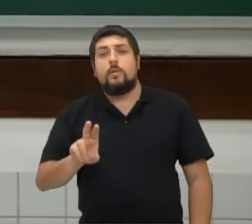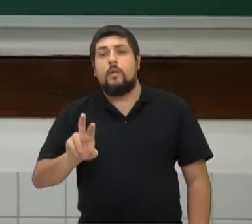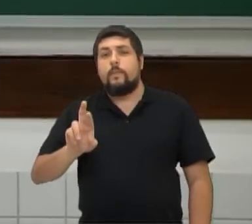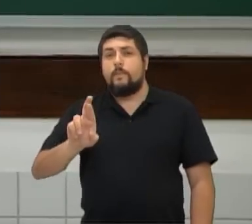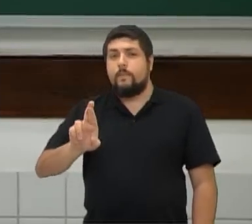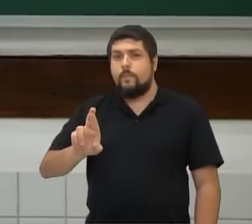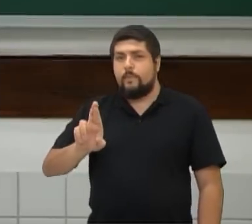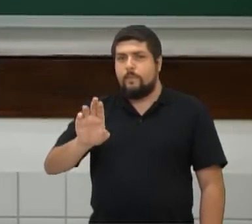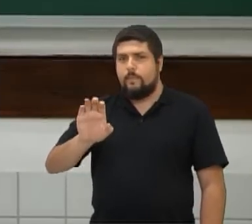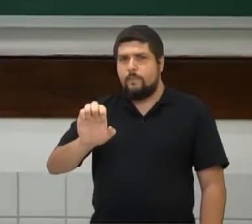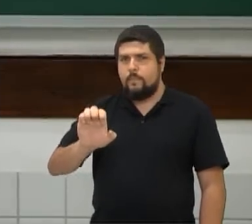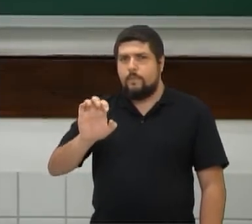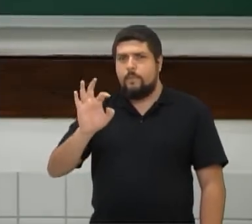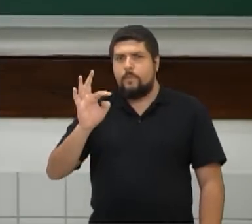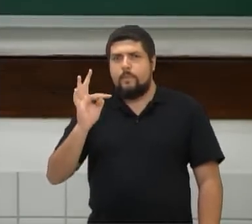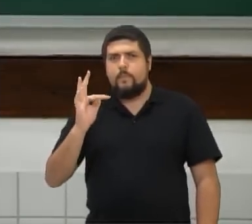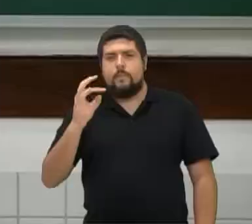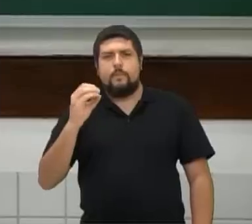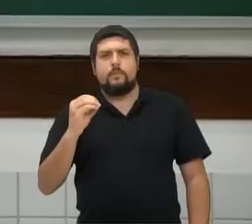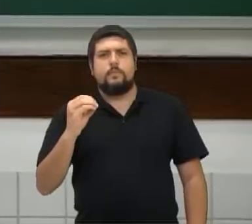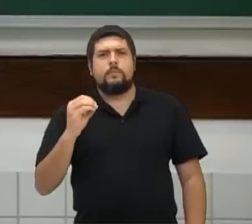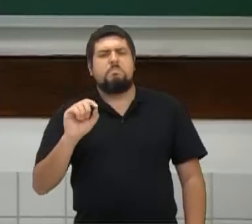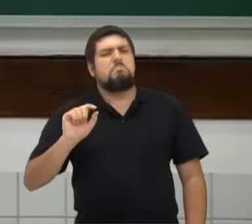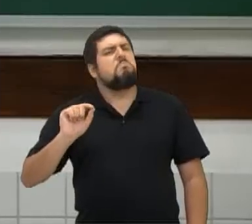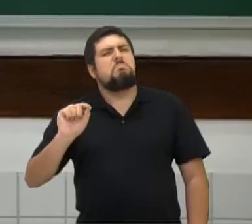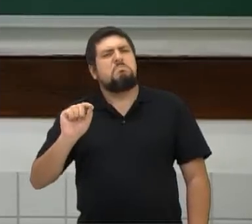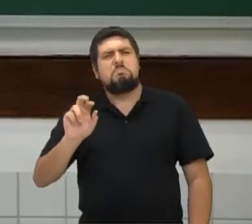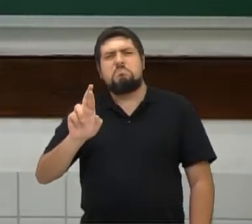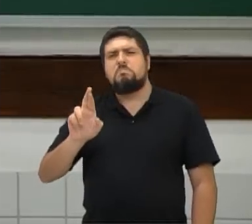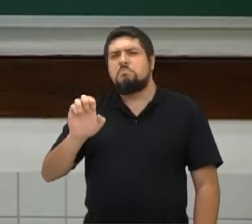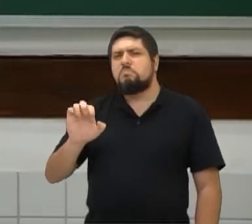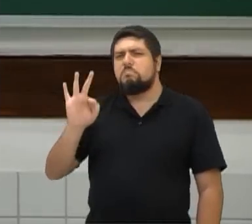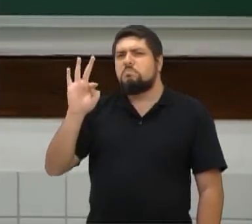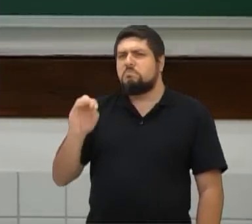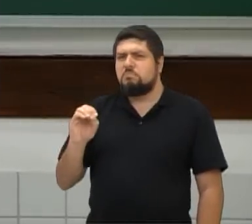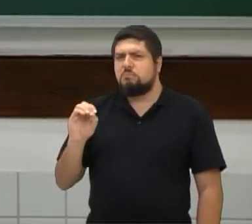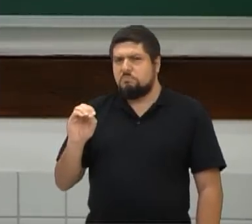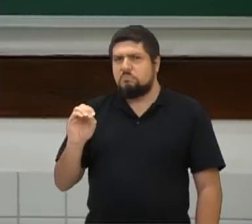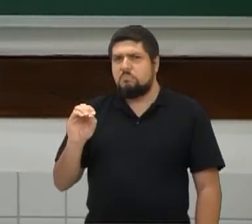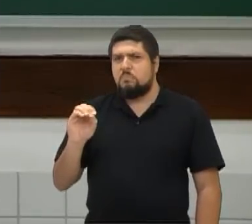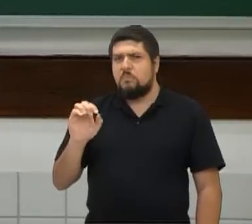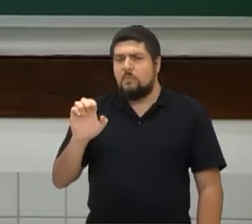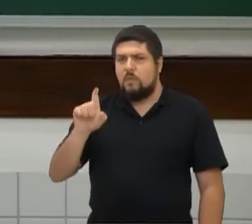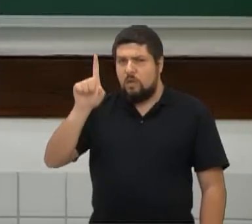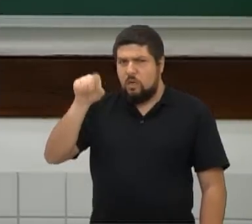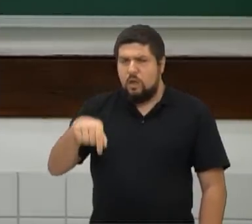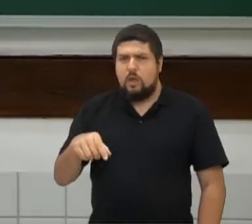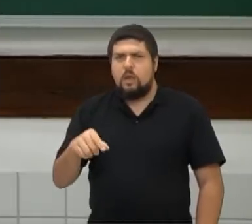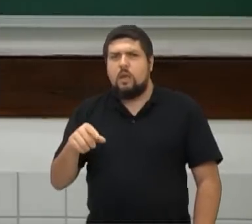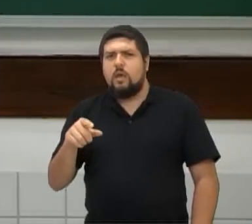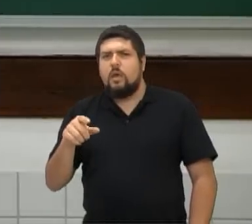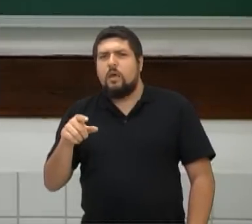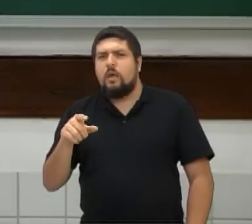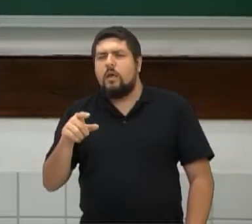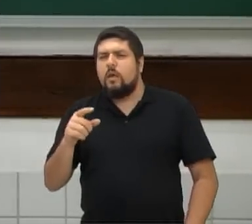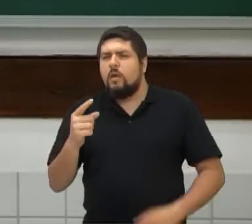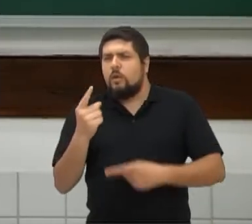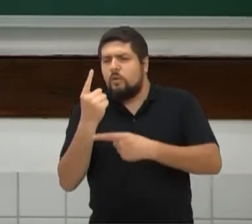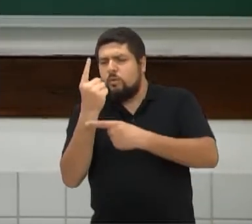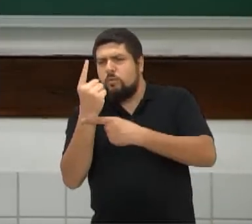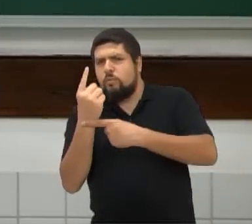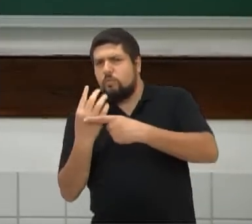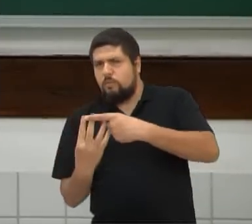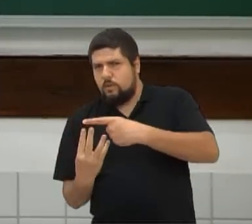o ângulo reto, nós podemos dizer que é aquele ângulo que equivale a 1/4 da